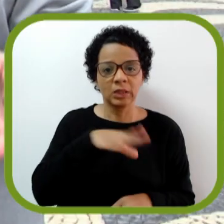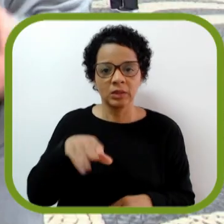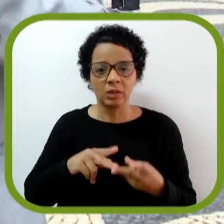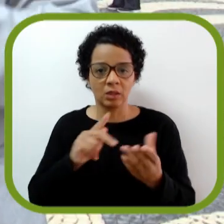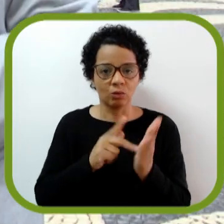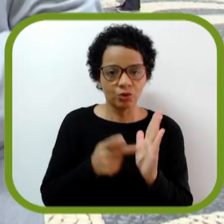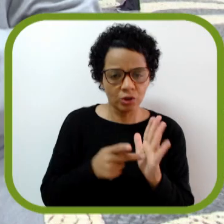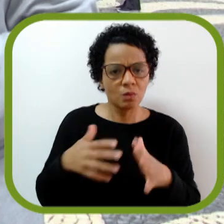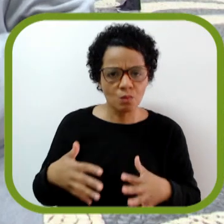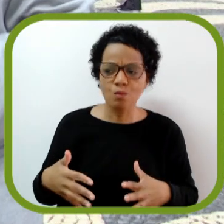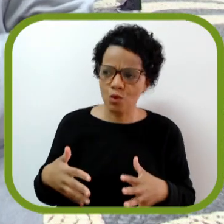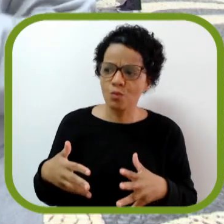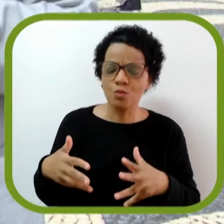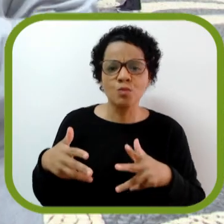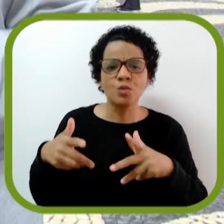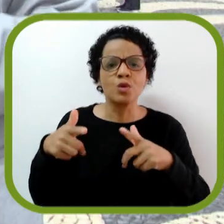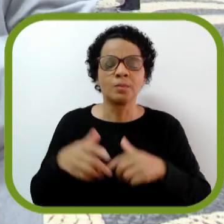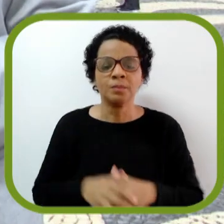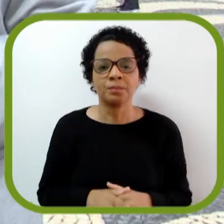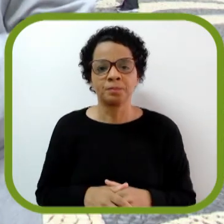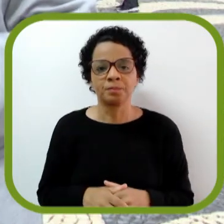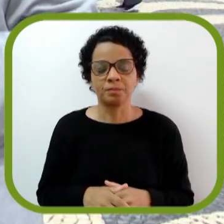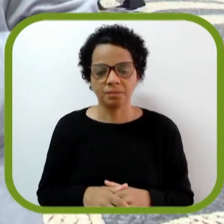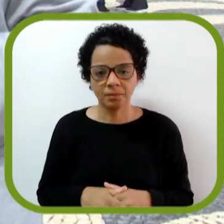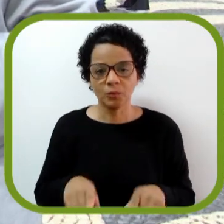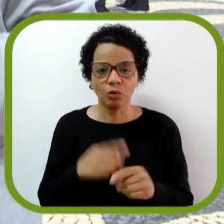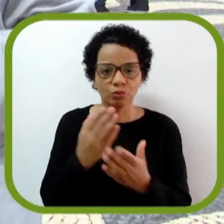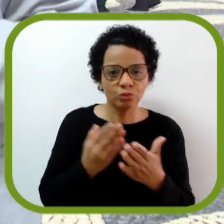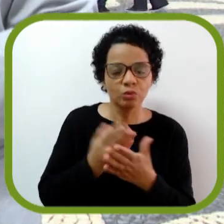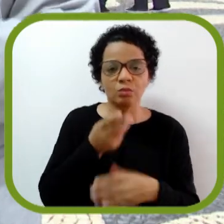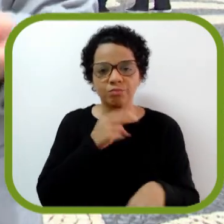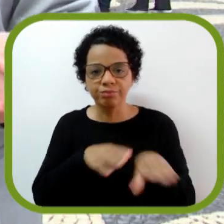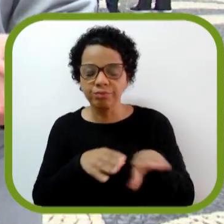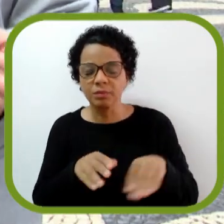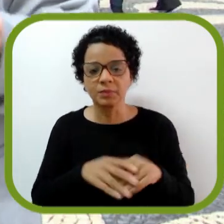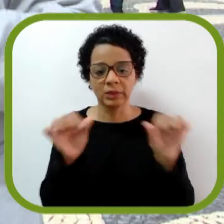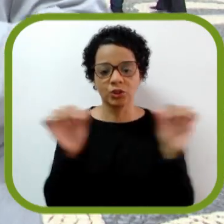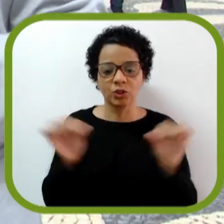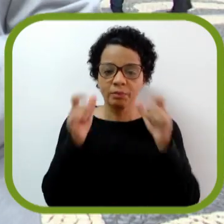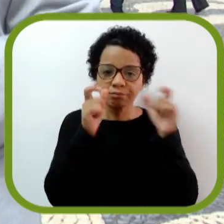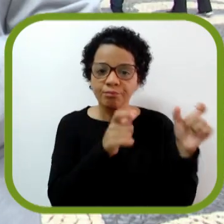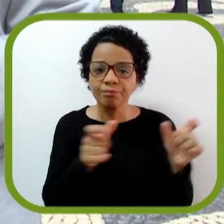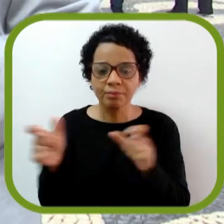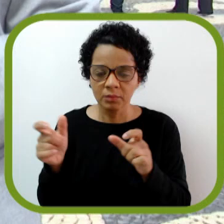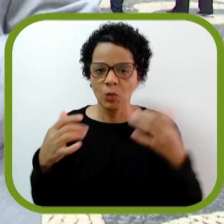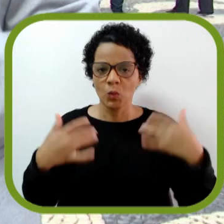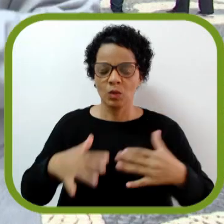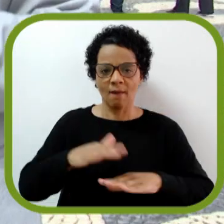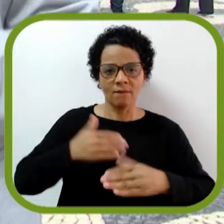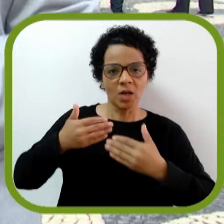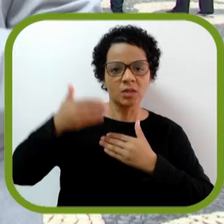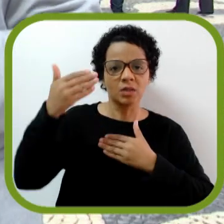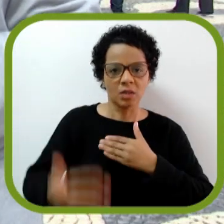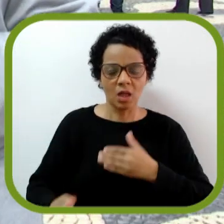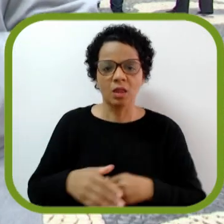A ciência e a tecnologia têm evoluído significativamente na detecção e estudo dos sismos, com sistemas de monitorização cada